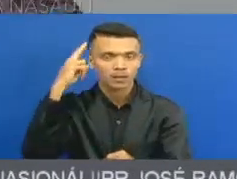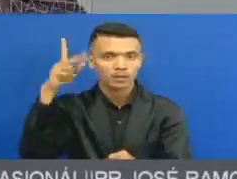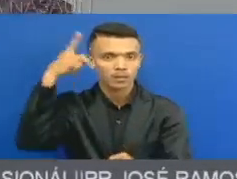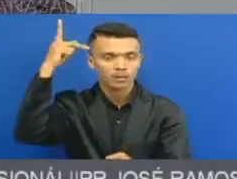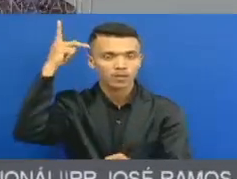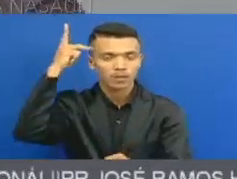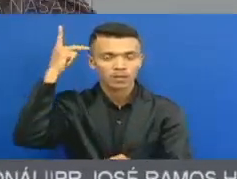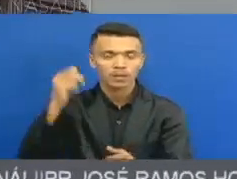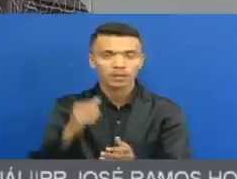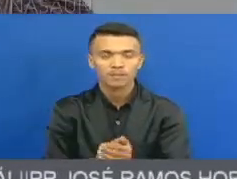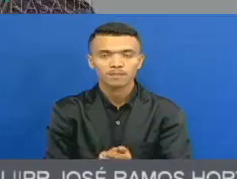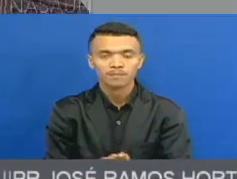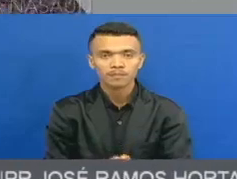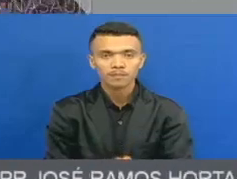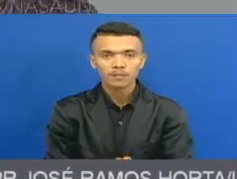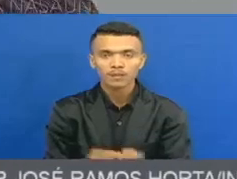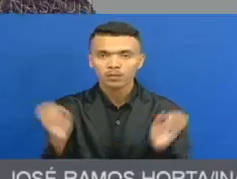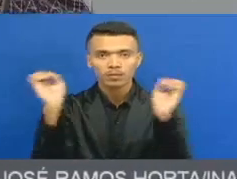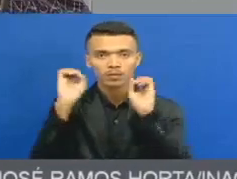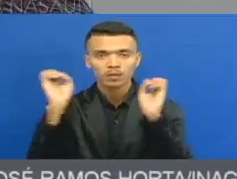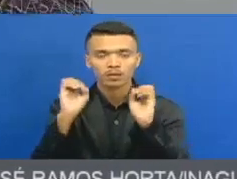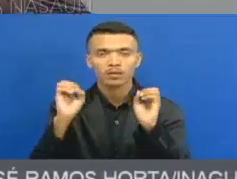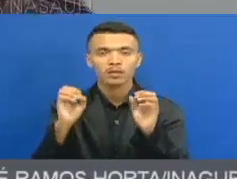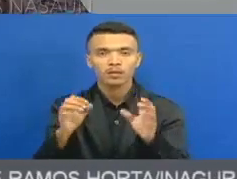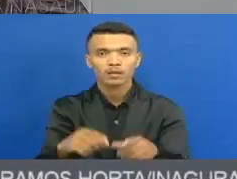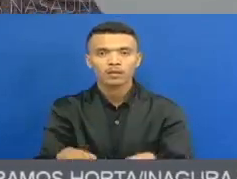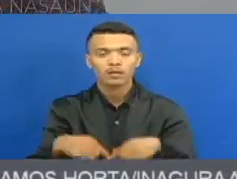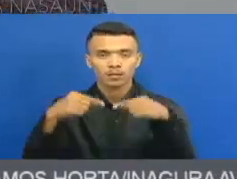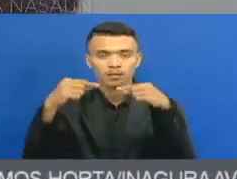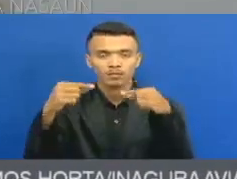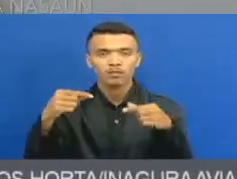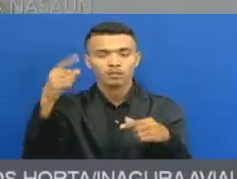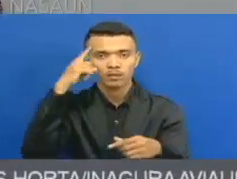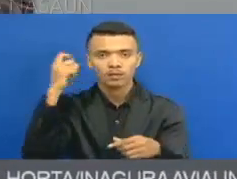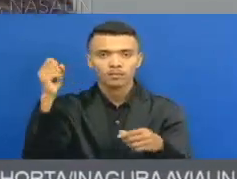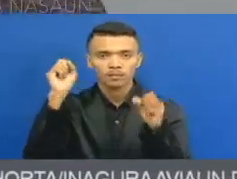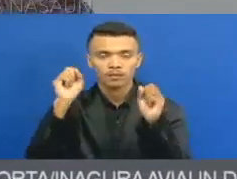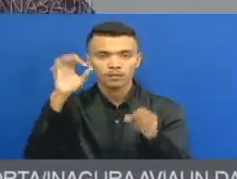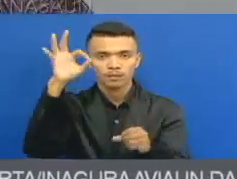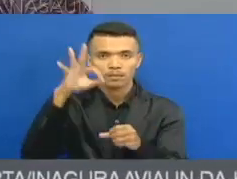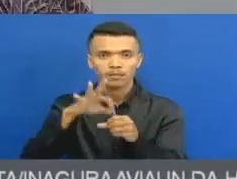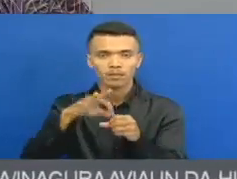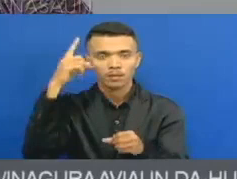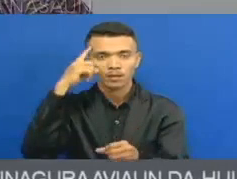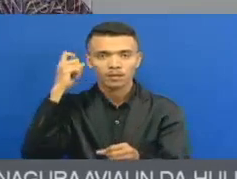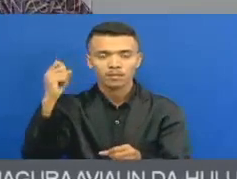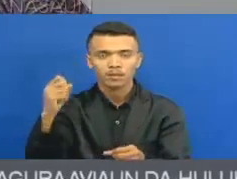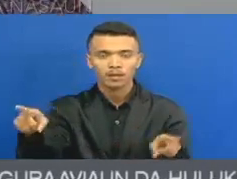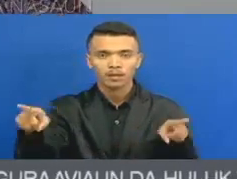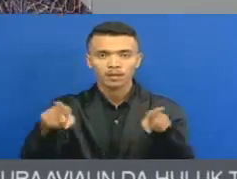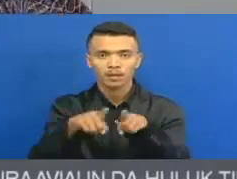nesira nea razão política odi la koi corum ne para bele vota tambida ne ana